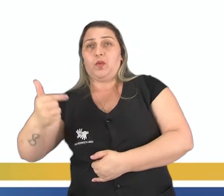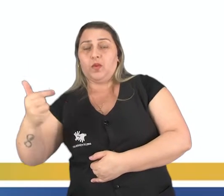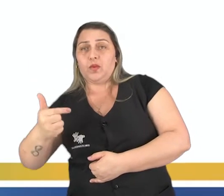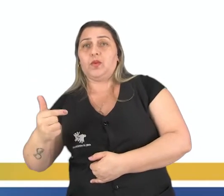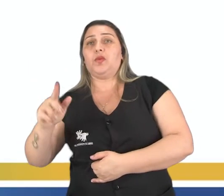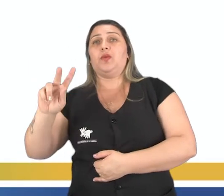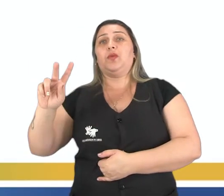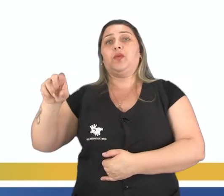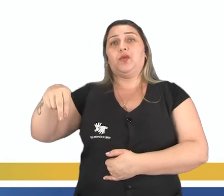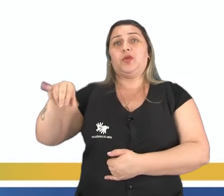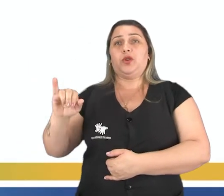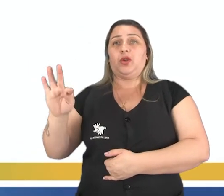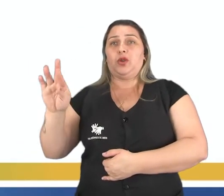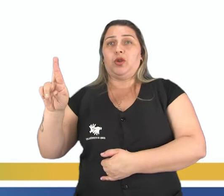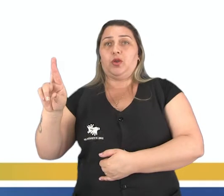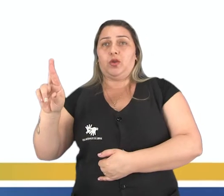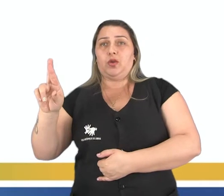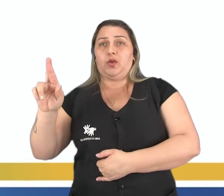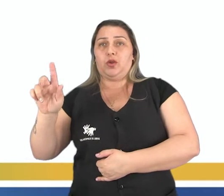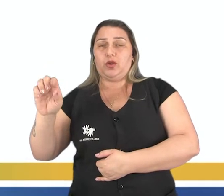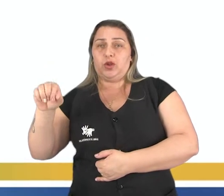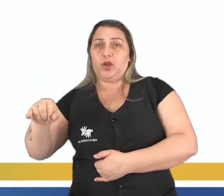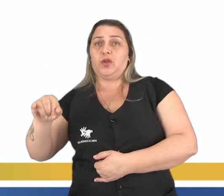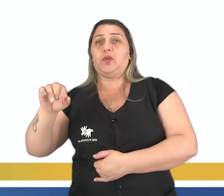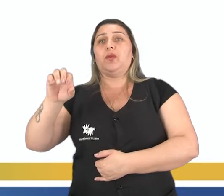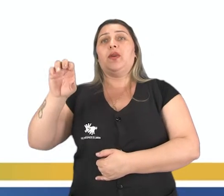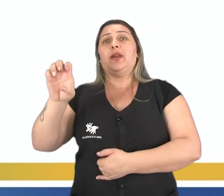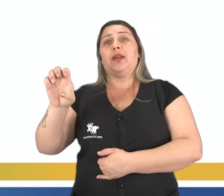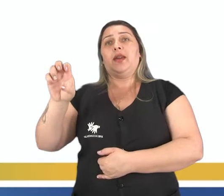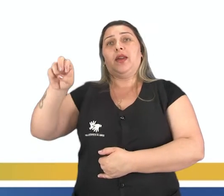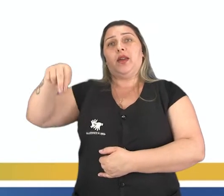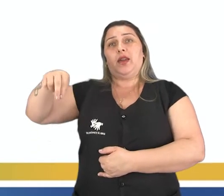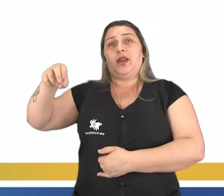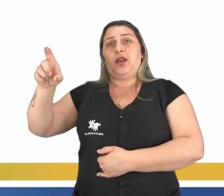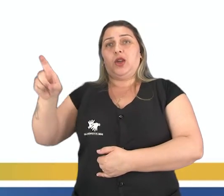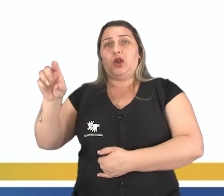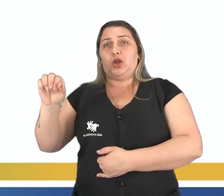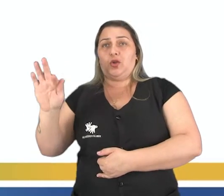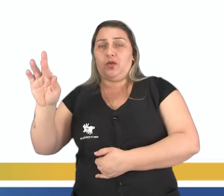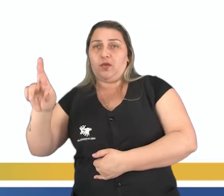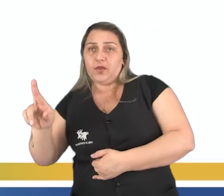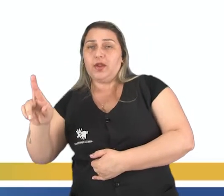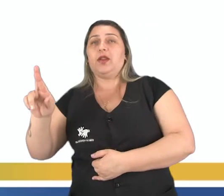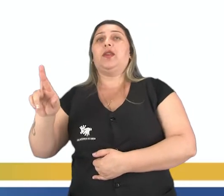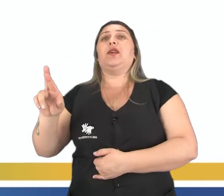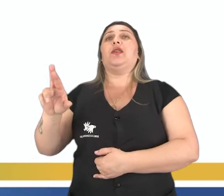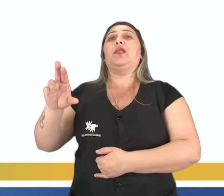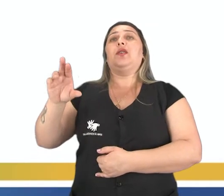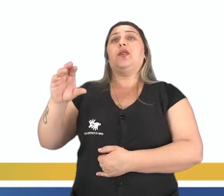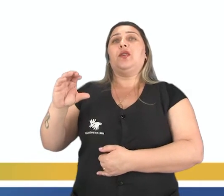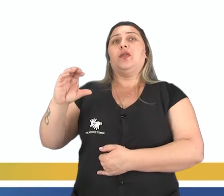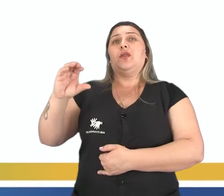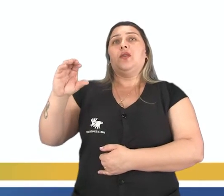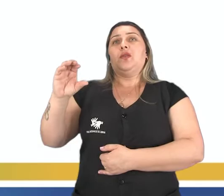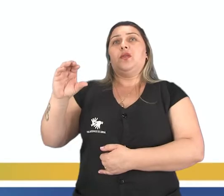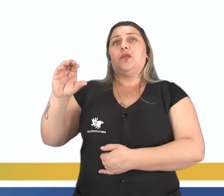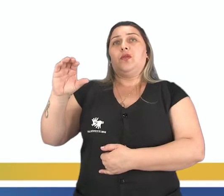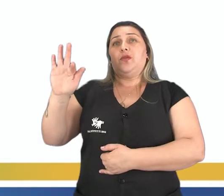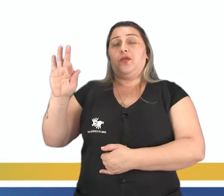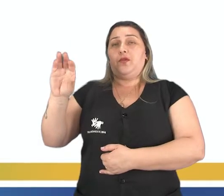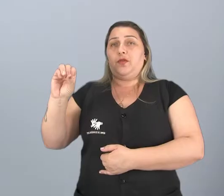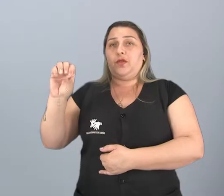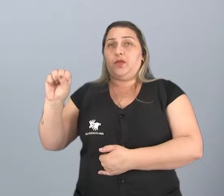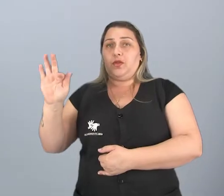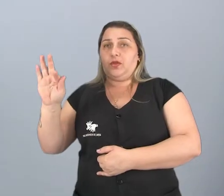temos o nitrogênio, nós temos o enxofre e nós temos o fósforo, tá? Que o chomps é a sigla desses elementos químicos, que